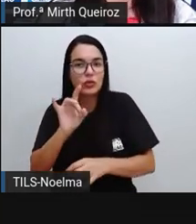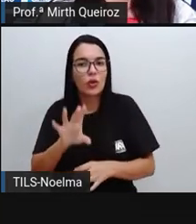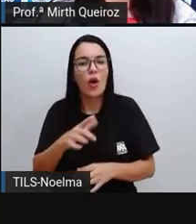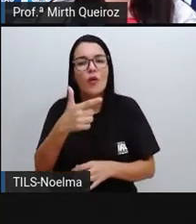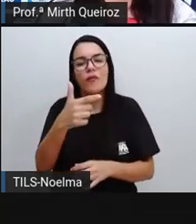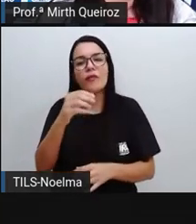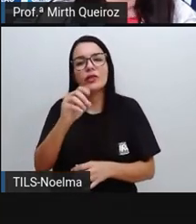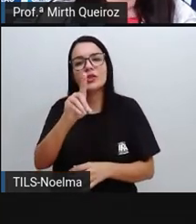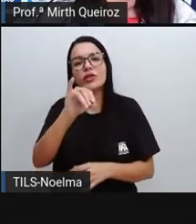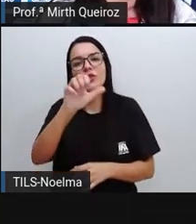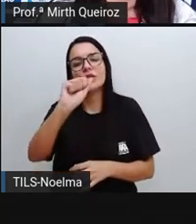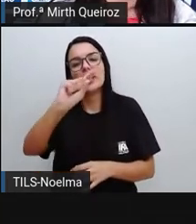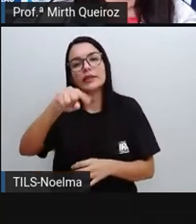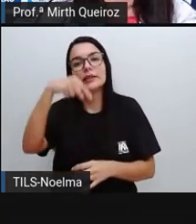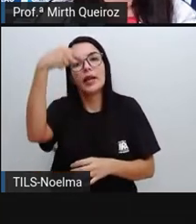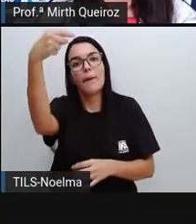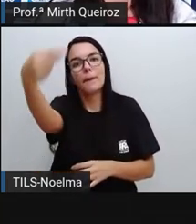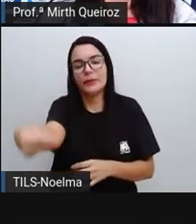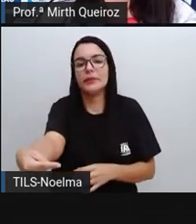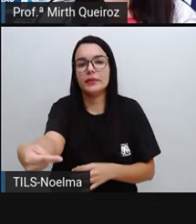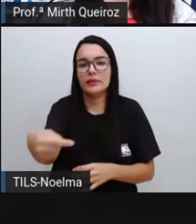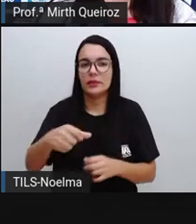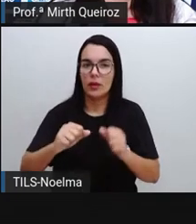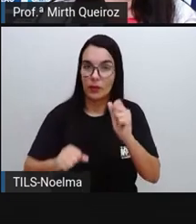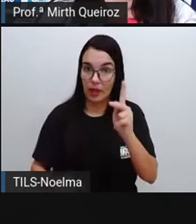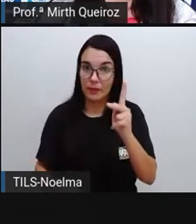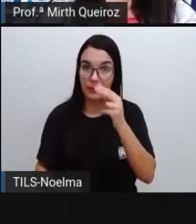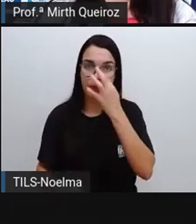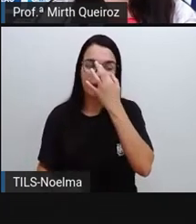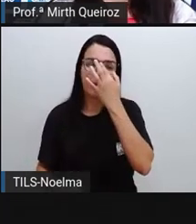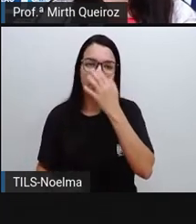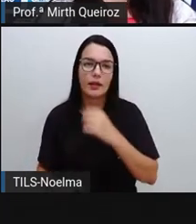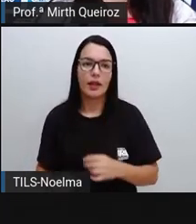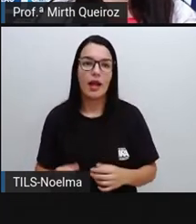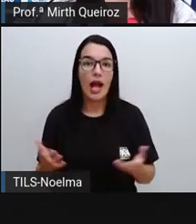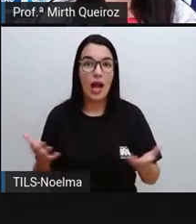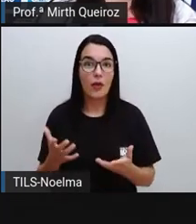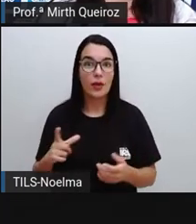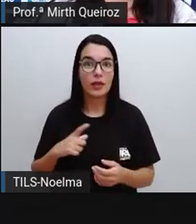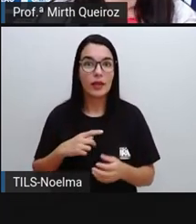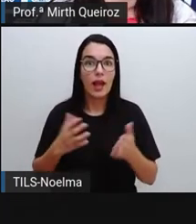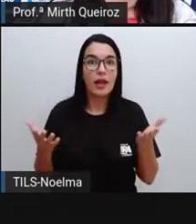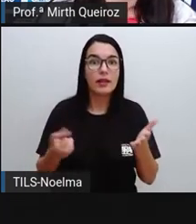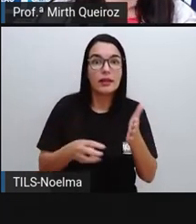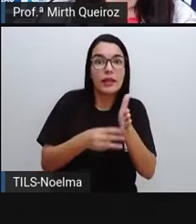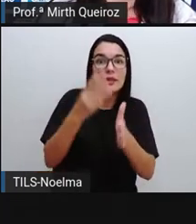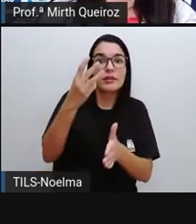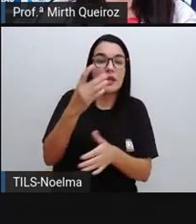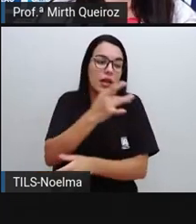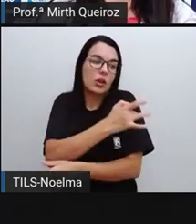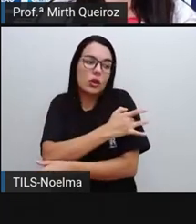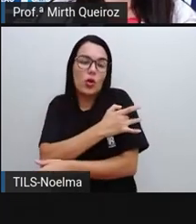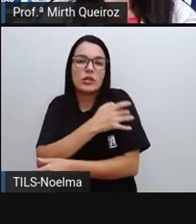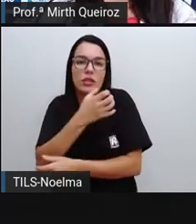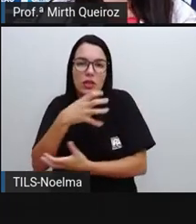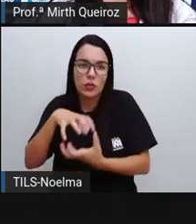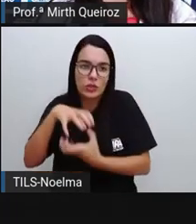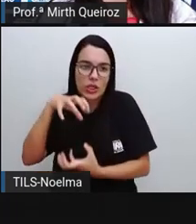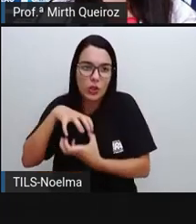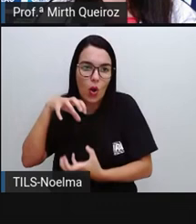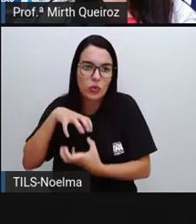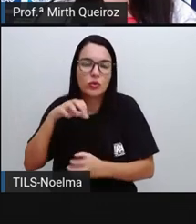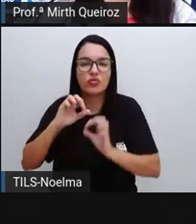dias após a 2ª dose. E a gente viu que agora nós teremos, né, a 3ª dose, muitas pessoas já estão tomando aí